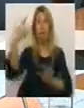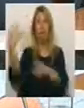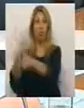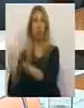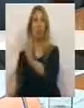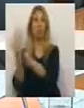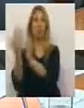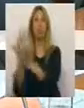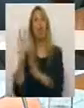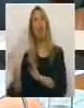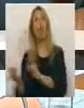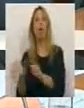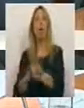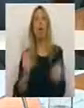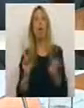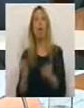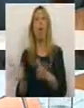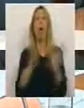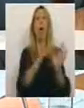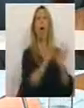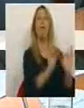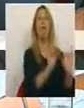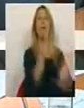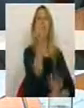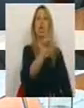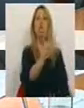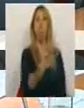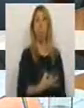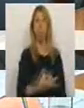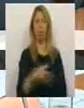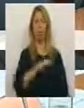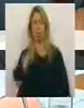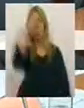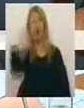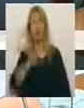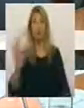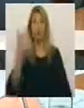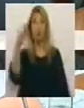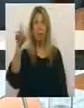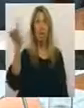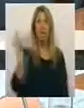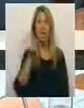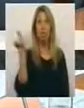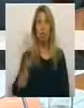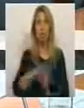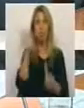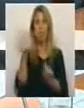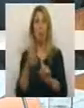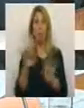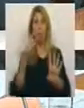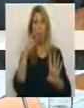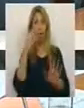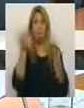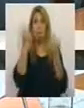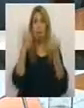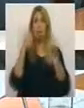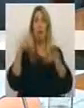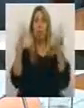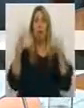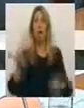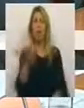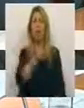Porto. Sr. Ministro, no primeiro semestre deste ano, isto é de conhecimento público, há mais de 200 milhões